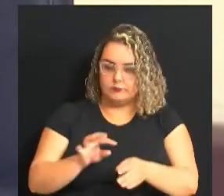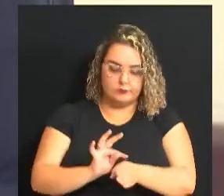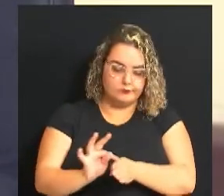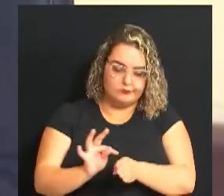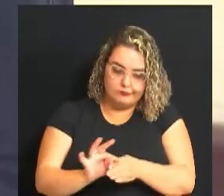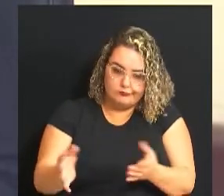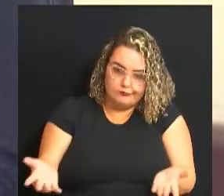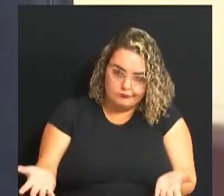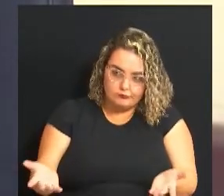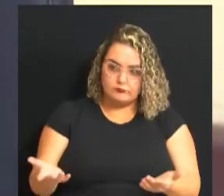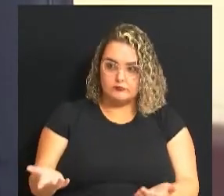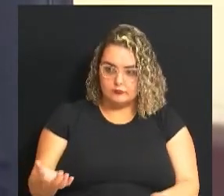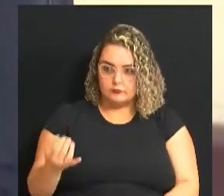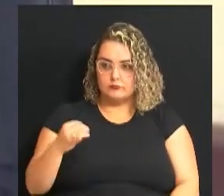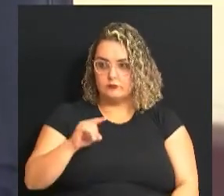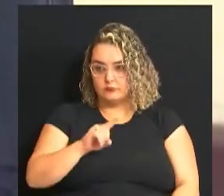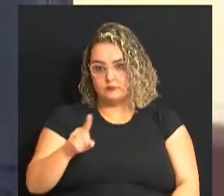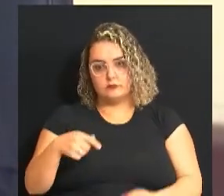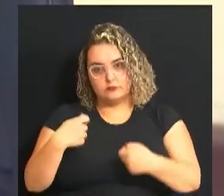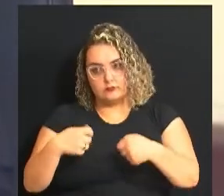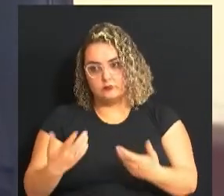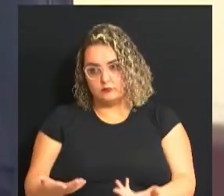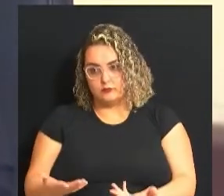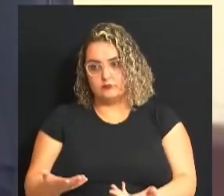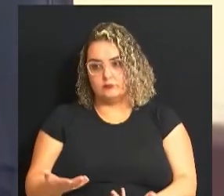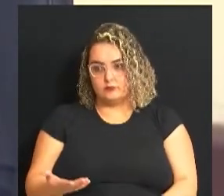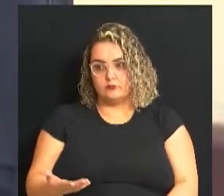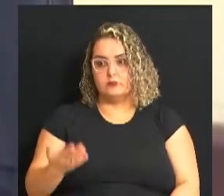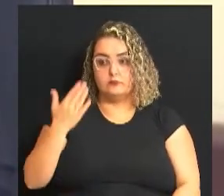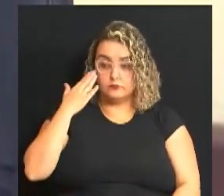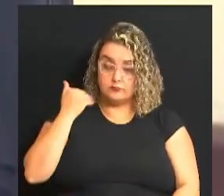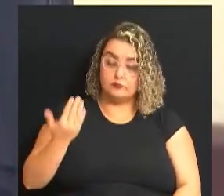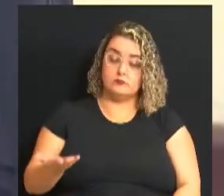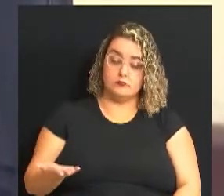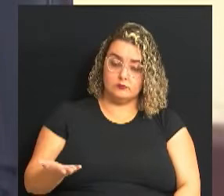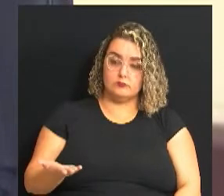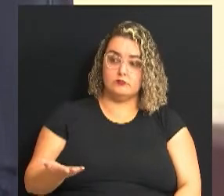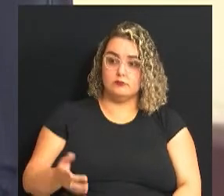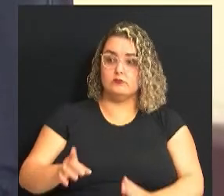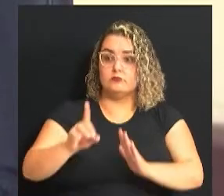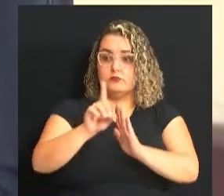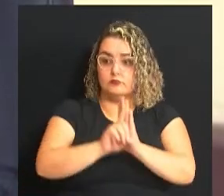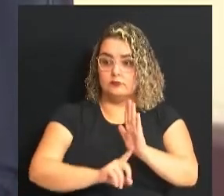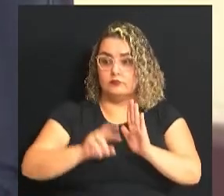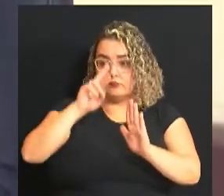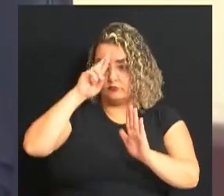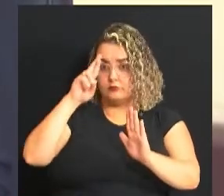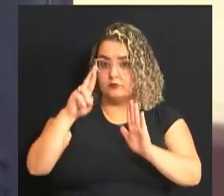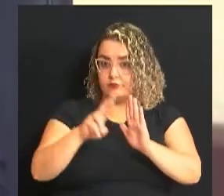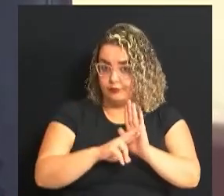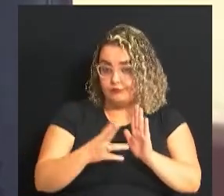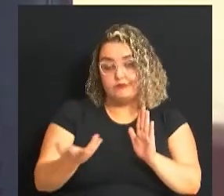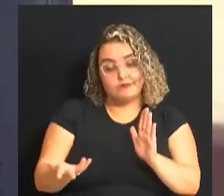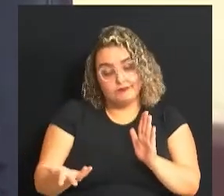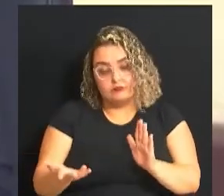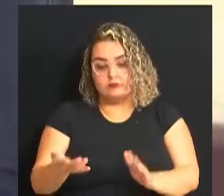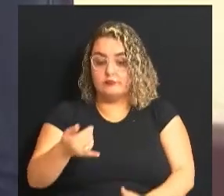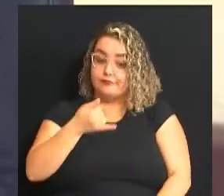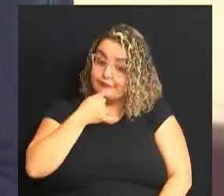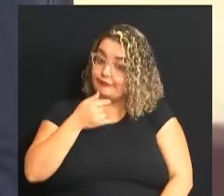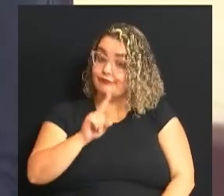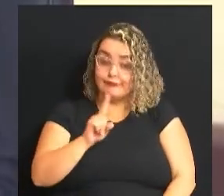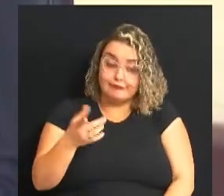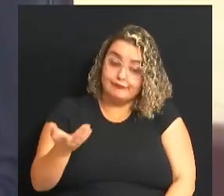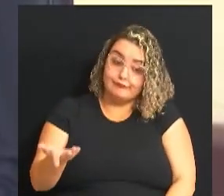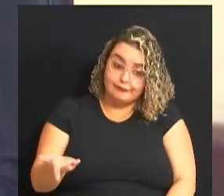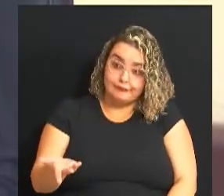tutelar, porque, se a gente não precisasse, a gente saberia que esses direitos estavam sendo respeitados. Mas, como a gente sabe que não, né,